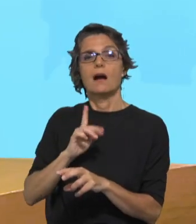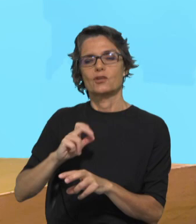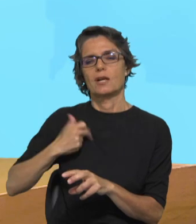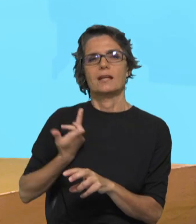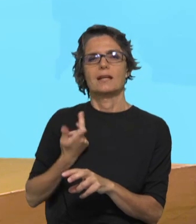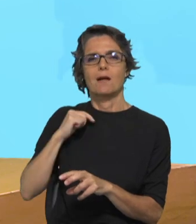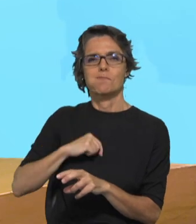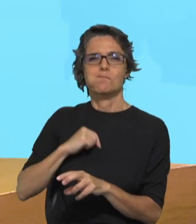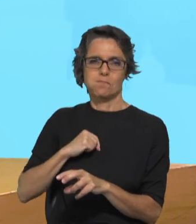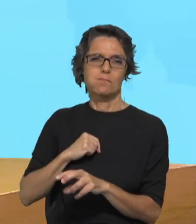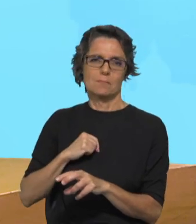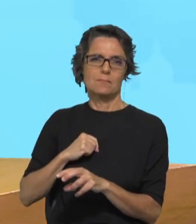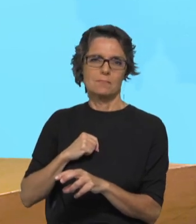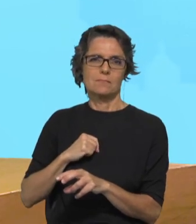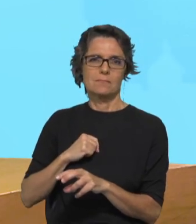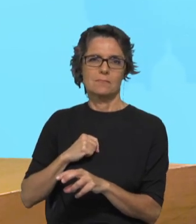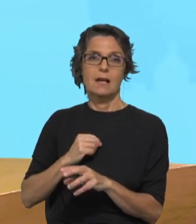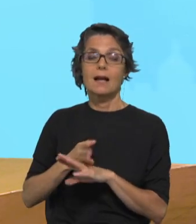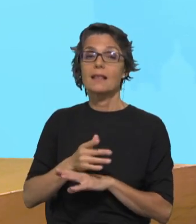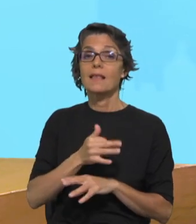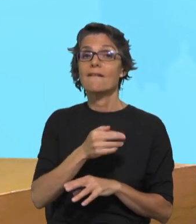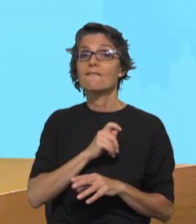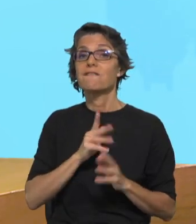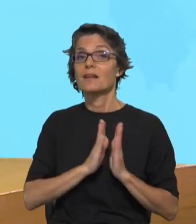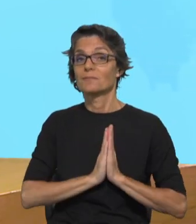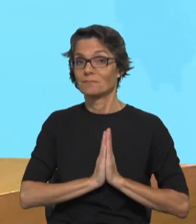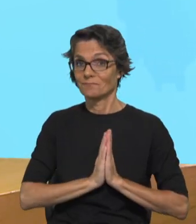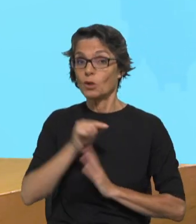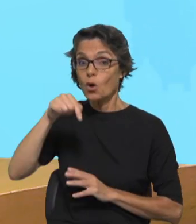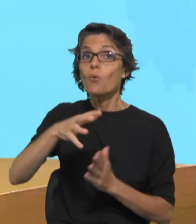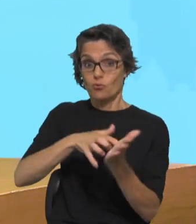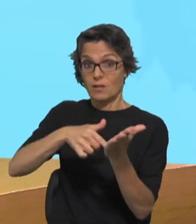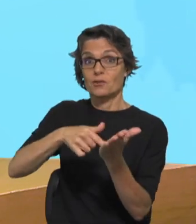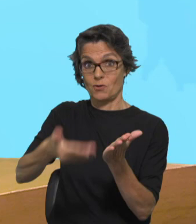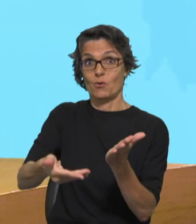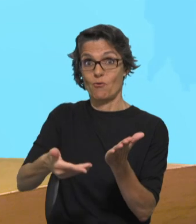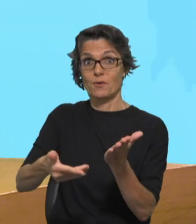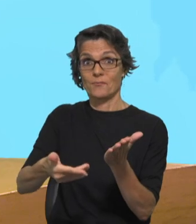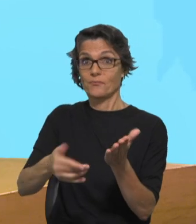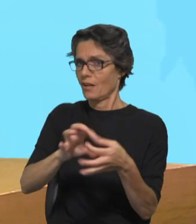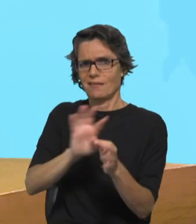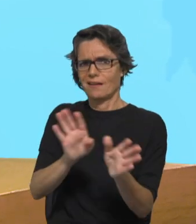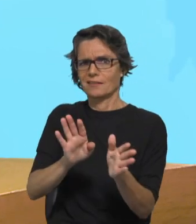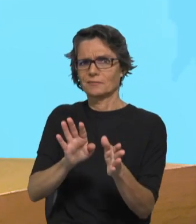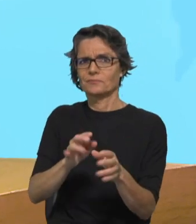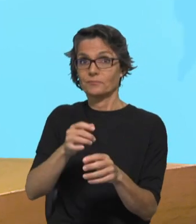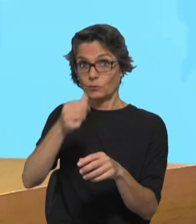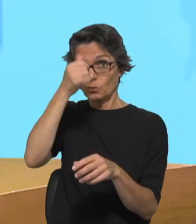com muita fé. Olha, isso tem a ver com os textos que vamos falar agora. Exatamente, deste